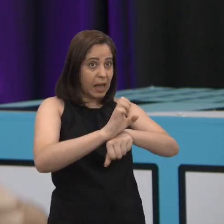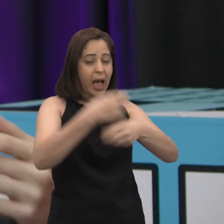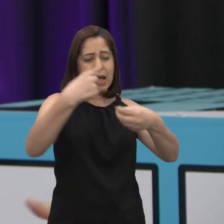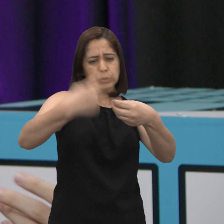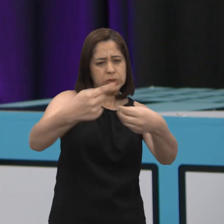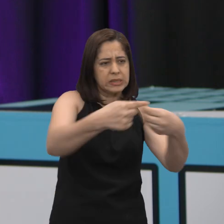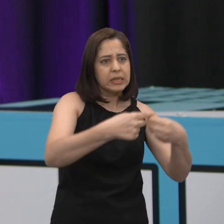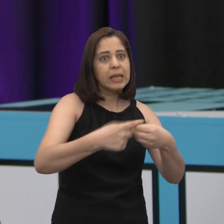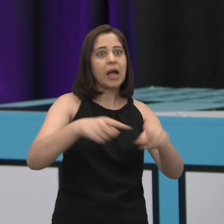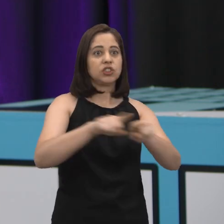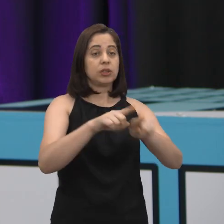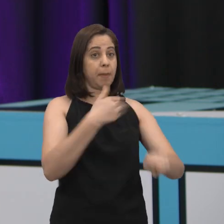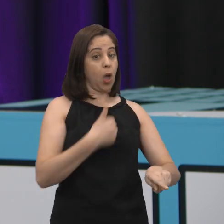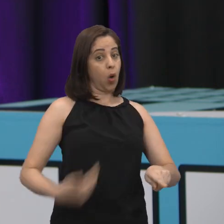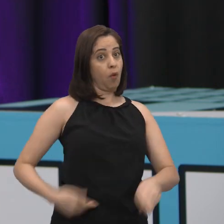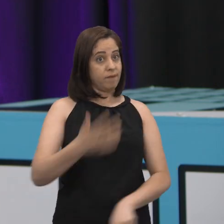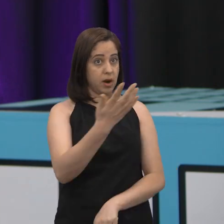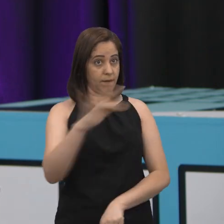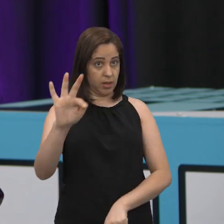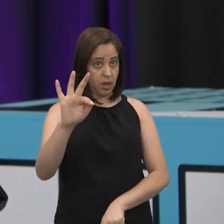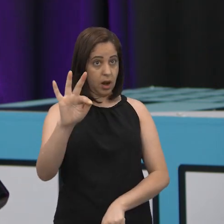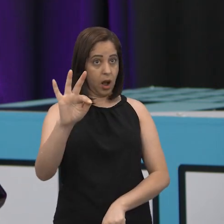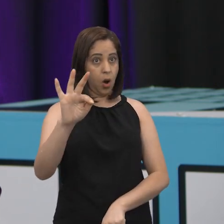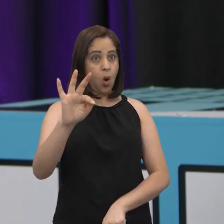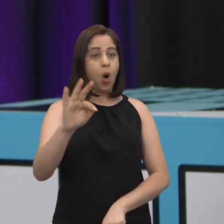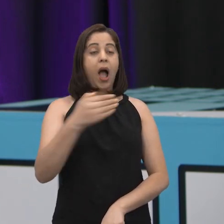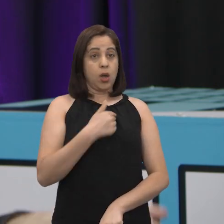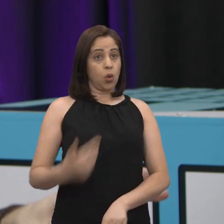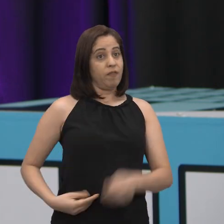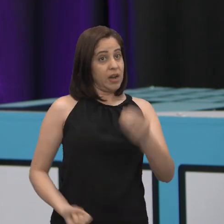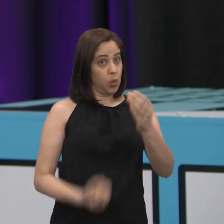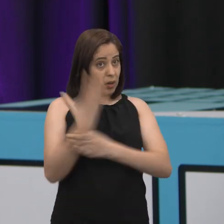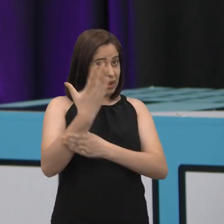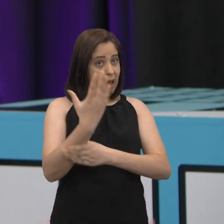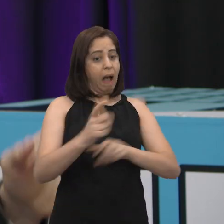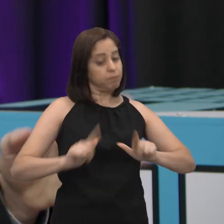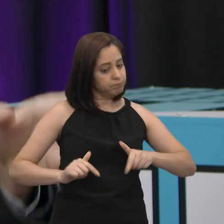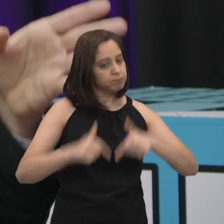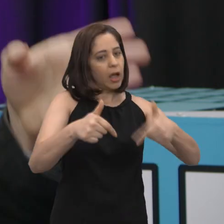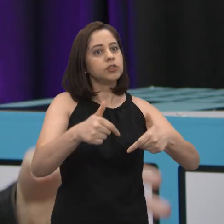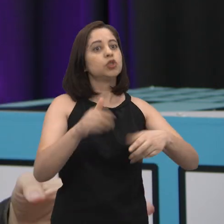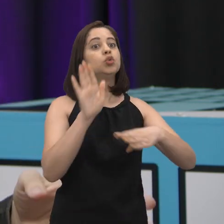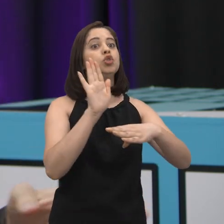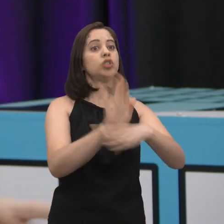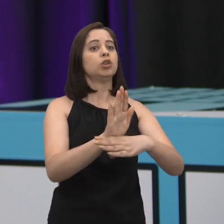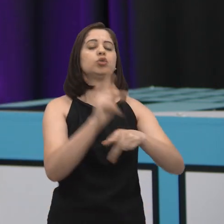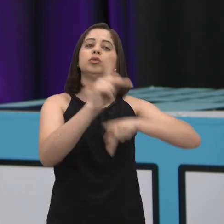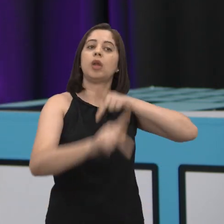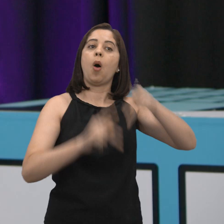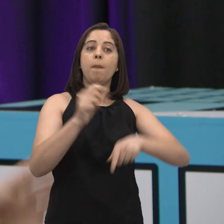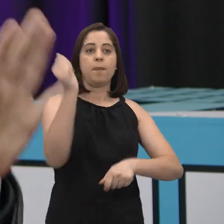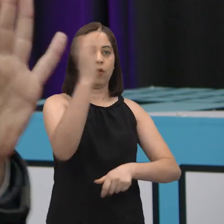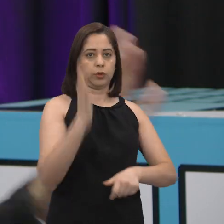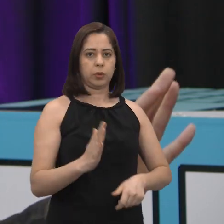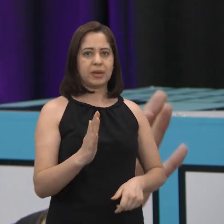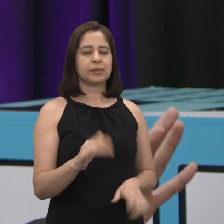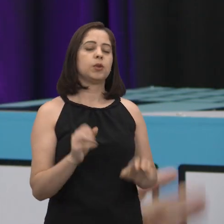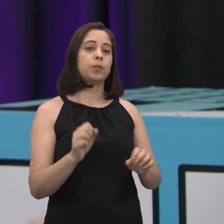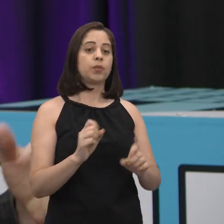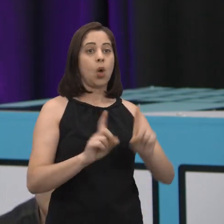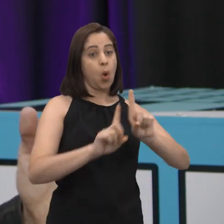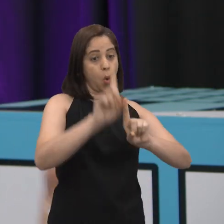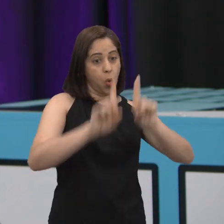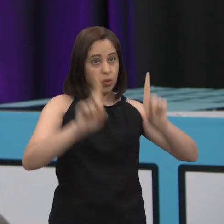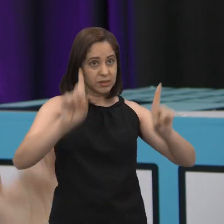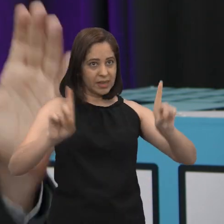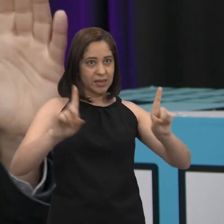para poder elaborar políticas públicas para o Brasil. Então, o censo, especificamente, ele é um retrato daquele momento. Ele é como se fosse uma fotografia. O